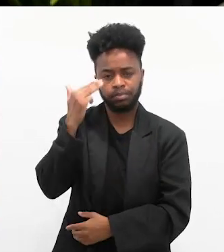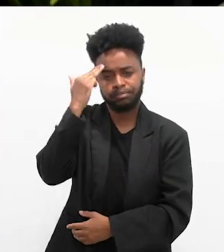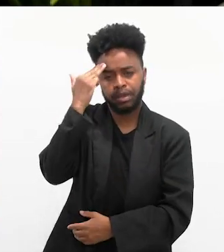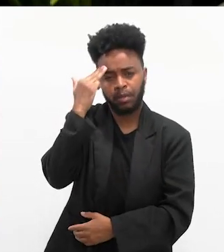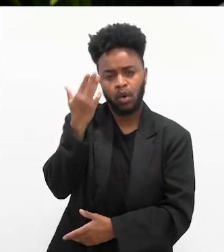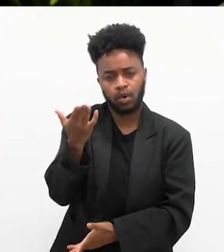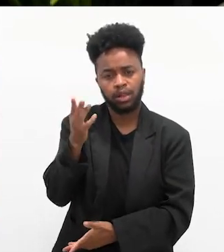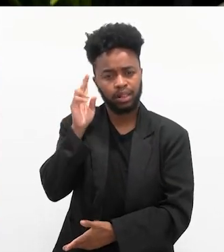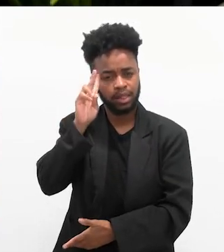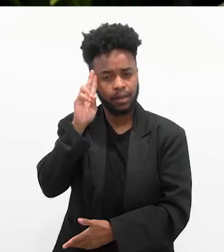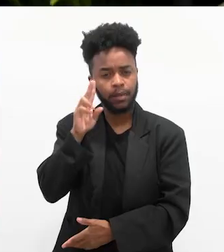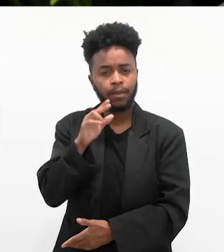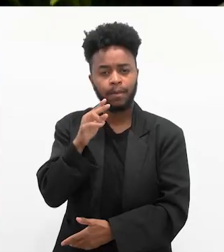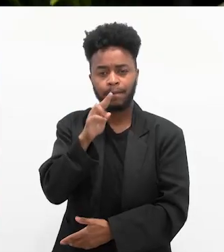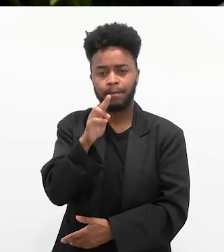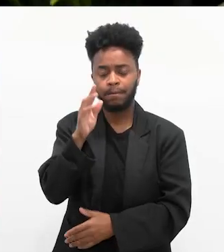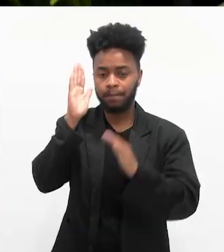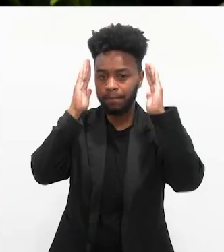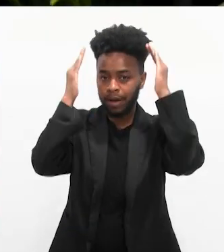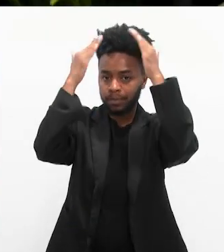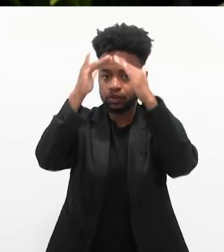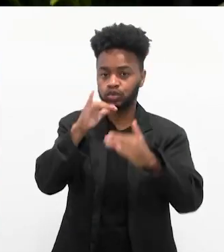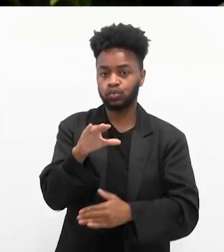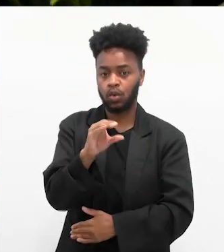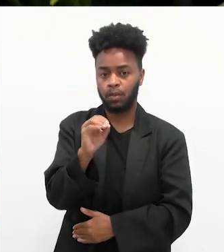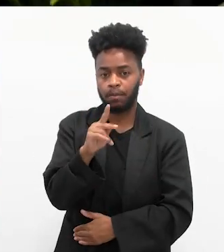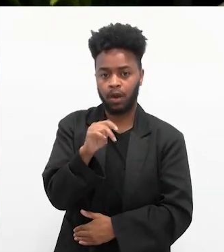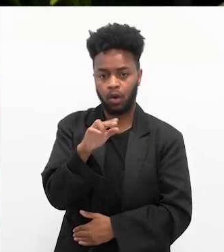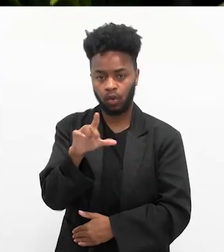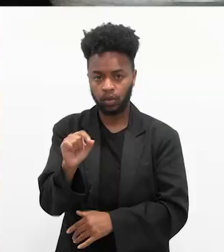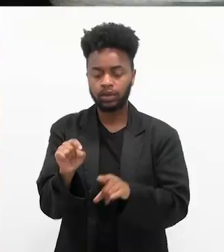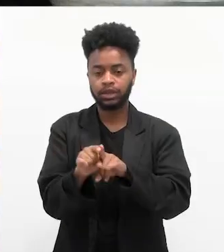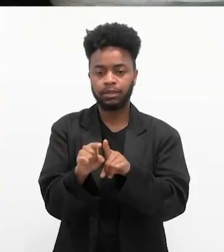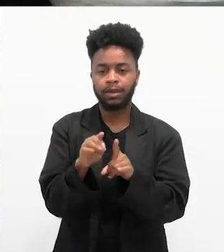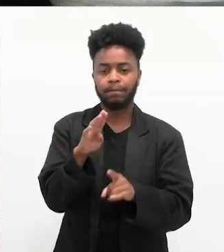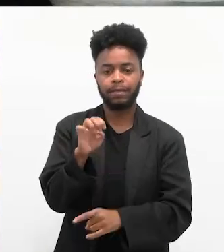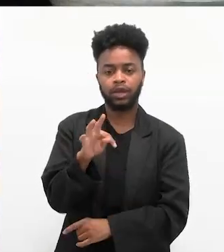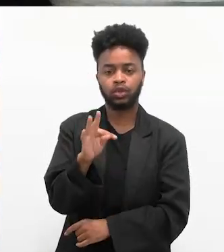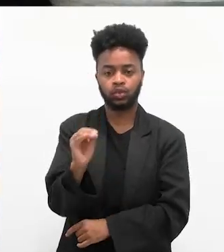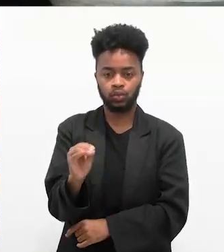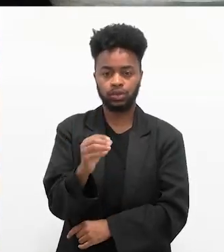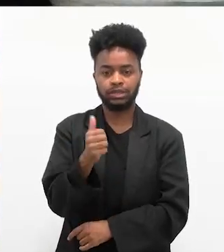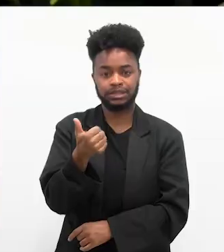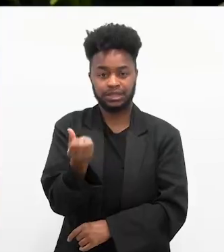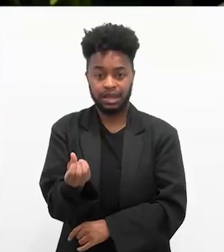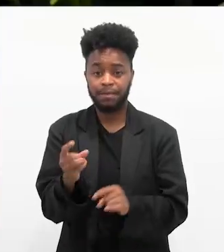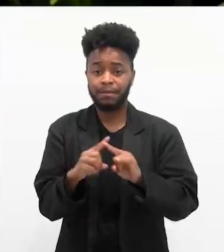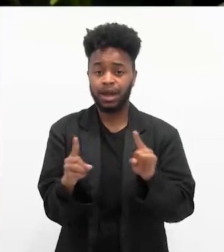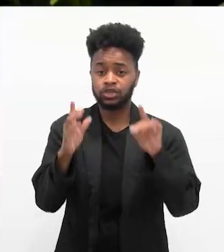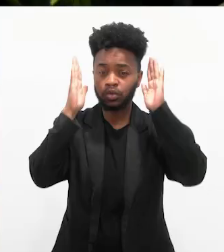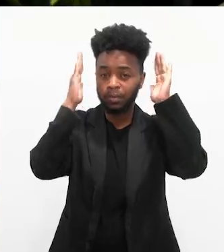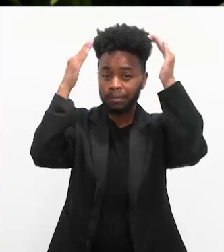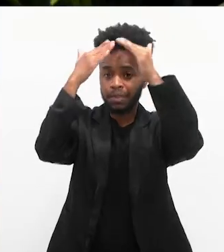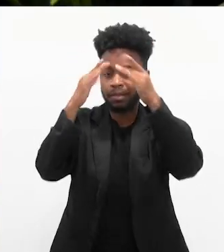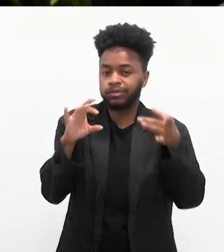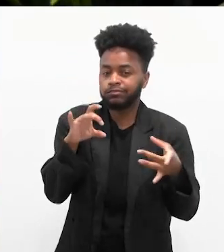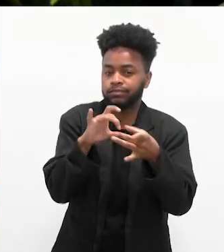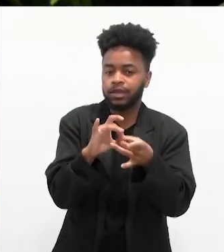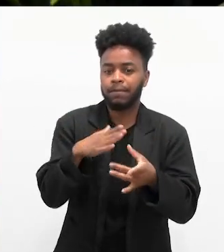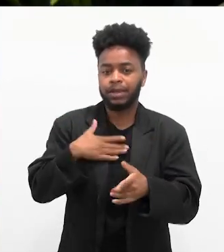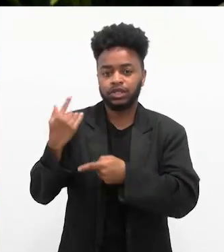eu tenha memória do Papa João Paulo II, do Papa Bento XVI, aquele Papa mais próximo da